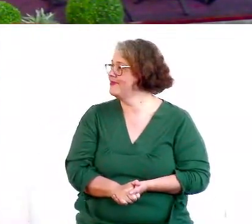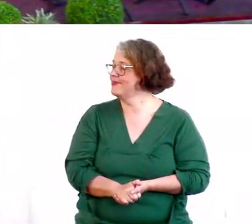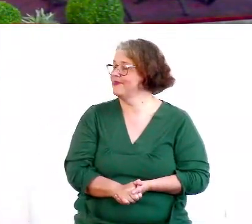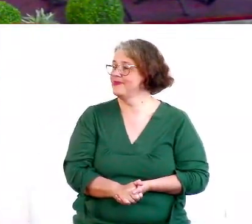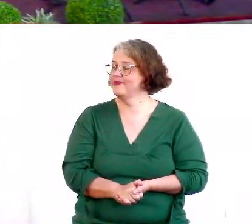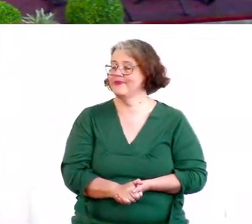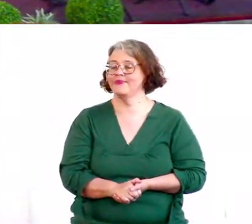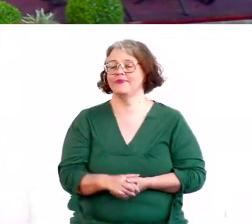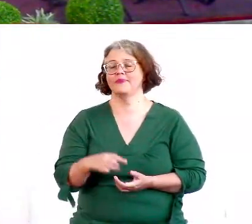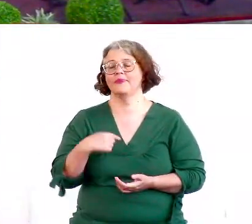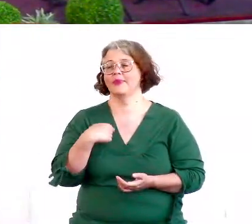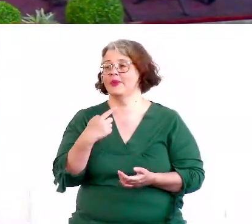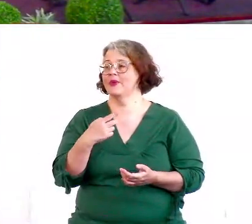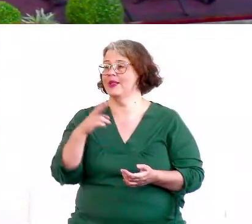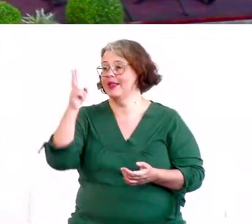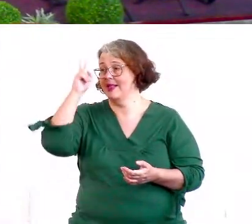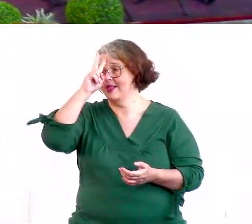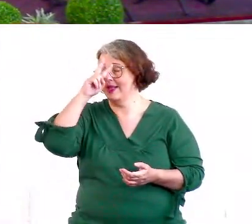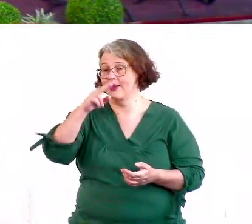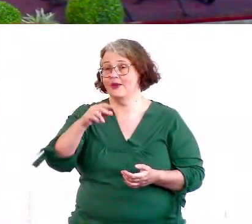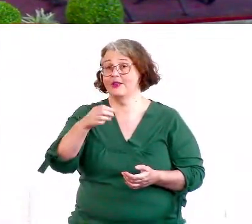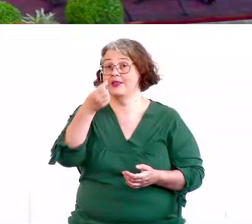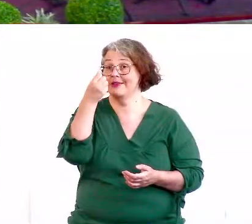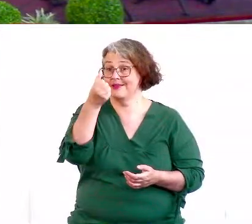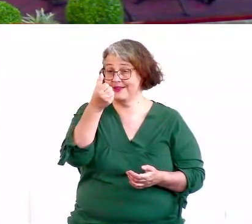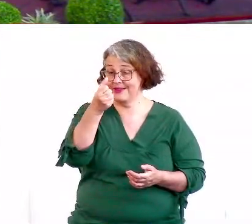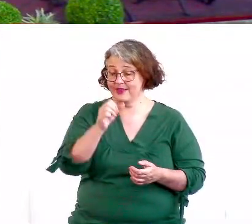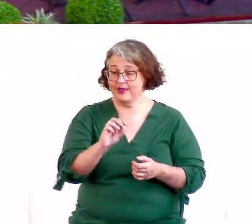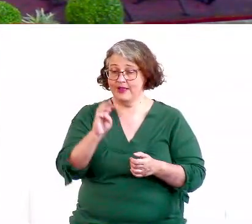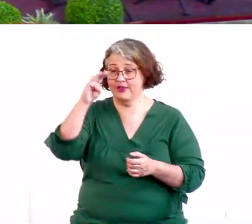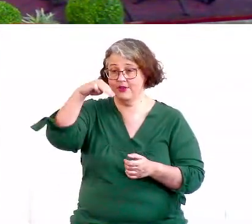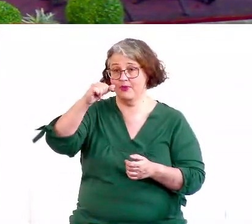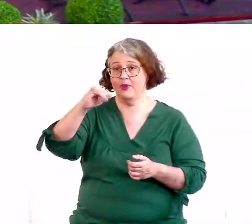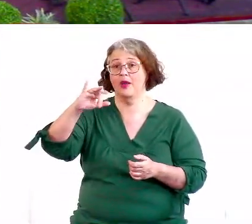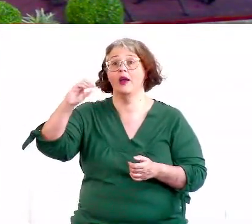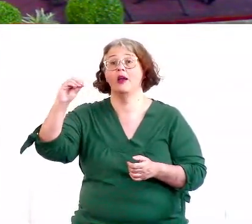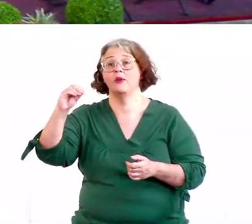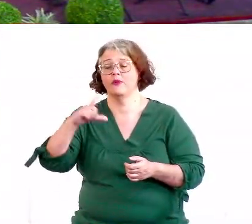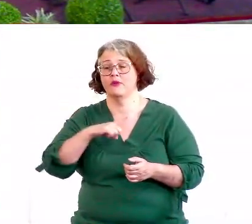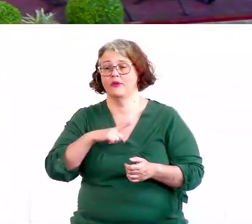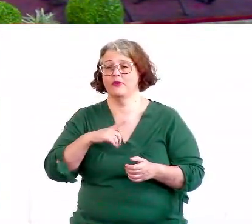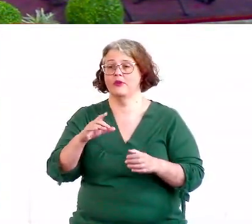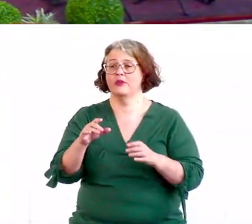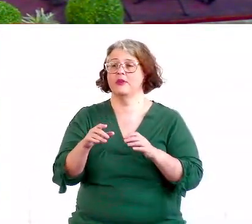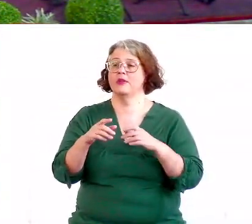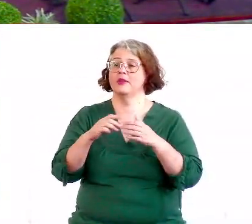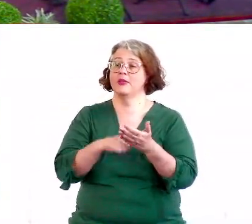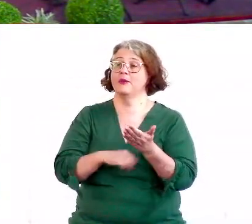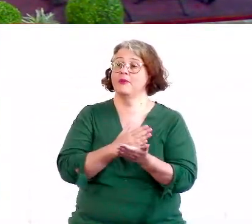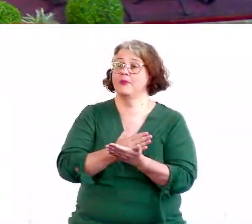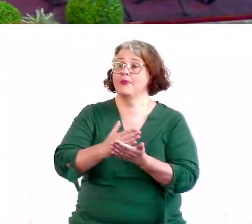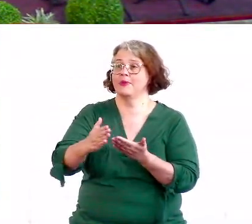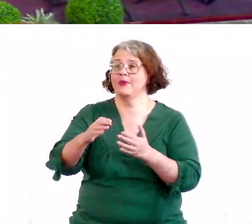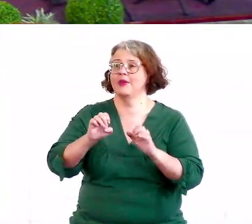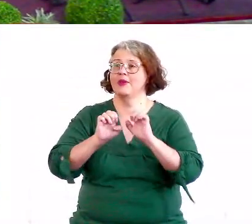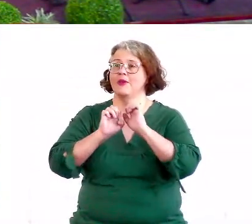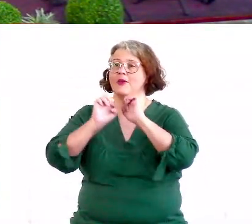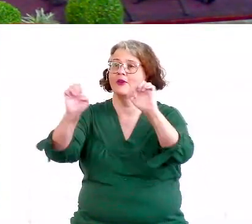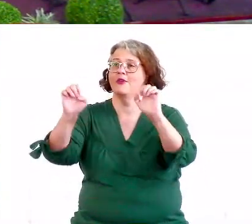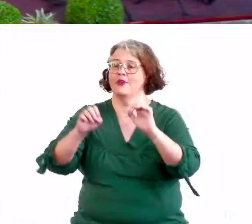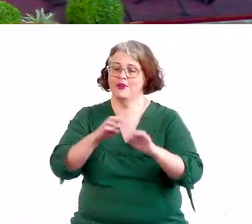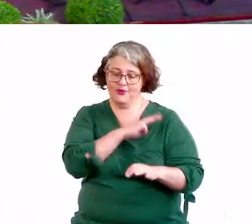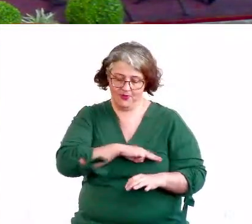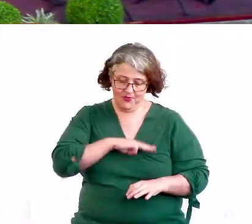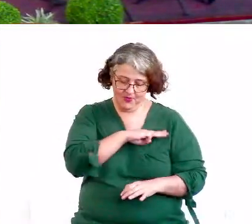de lembrá-los de que no dia 6 de maio, nós vamos ter o nosso primeiro avanço missionário, nós vamos